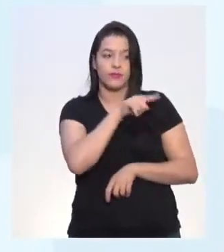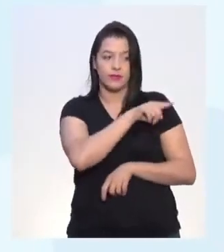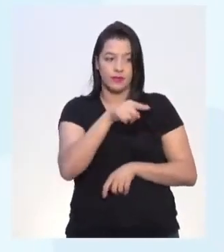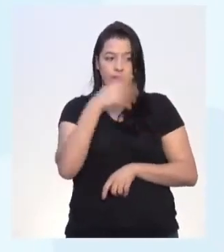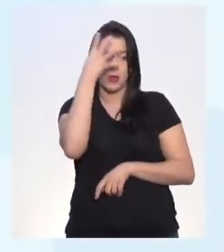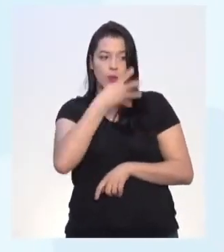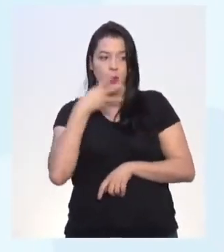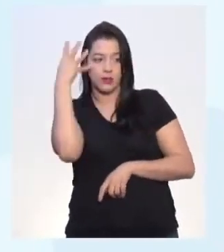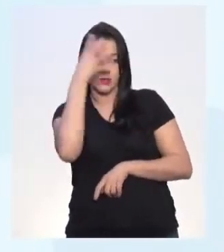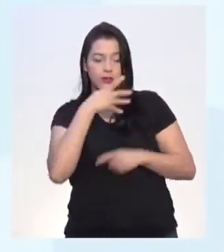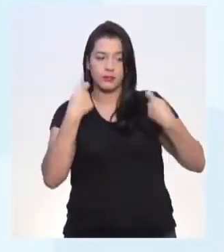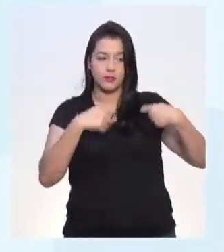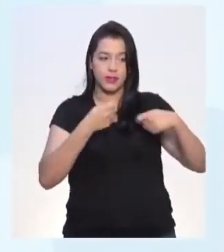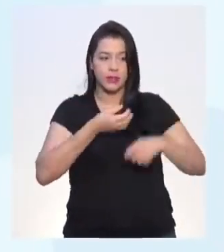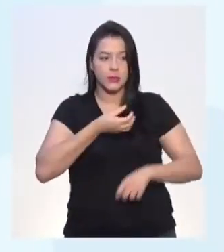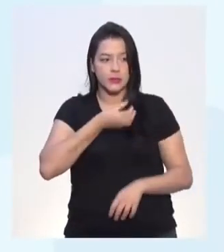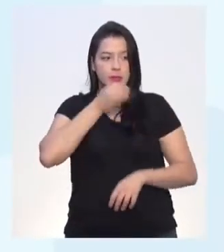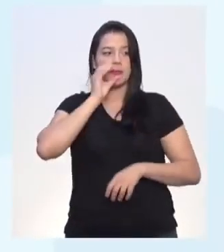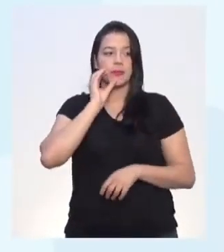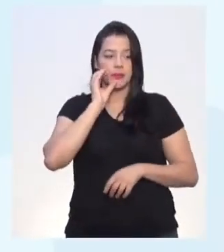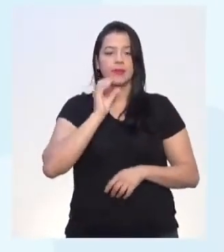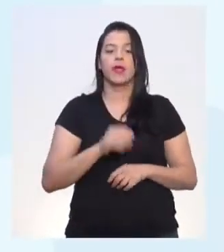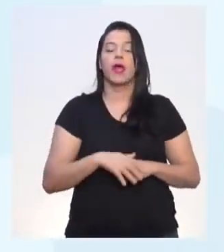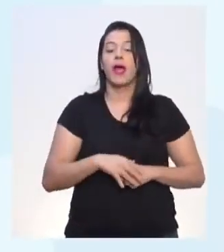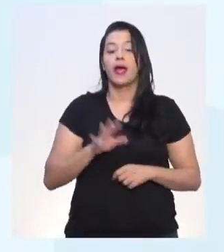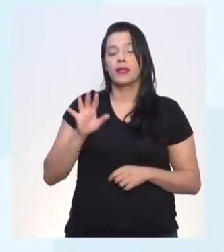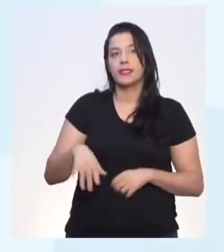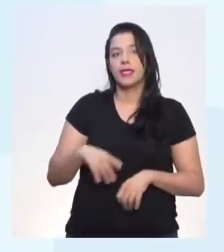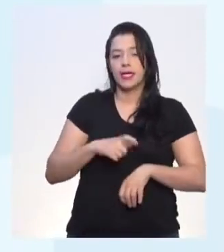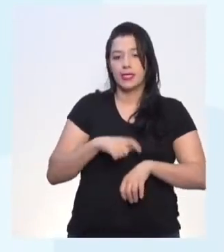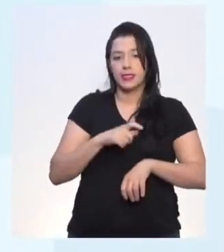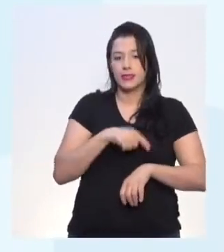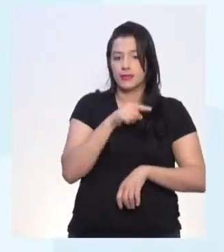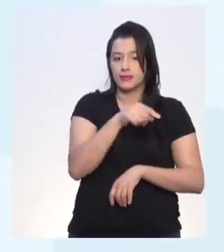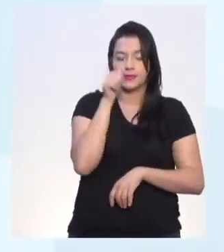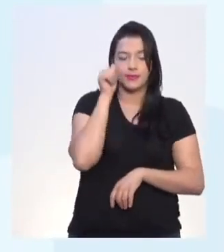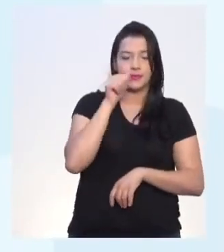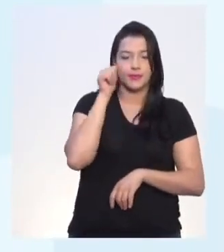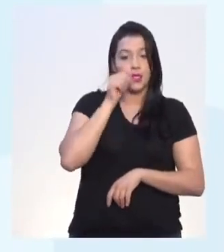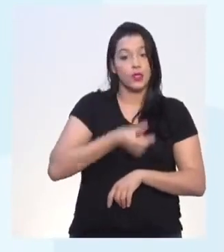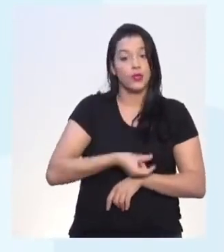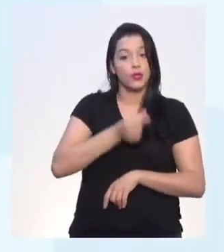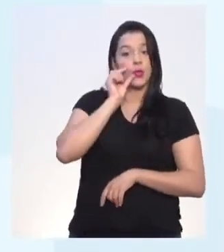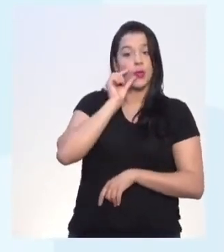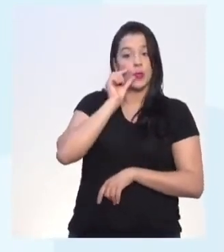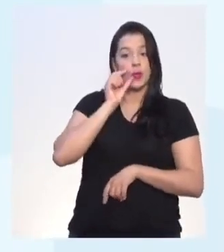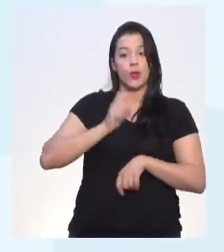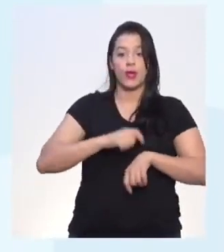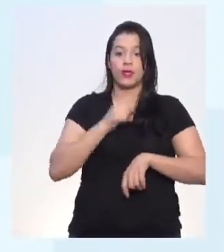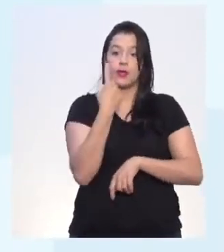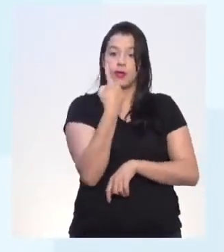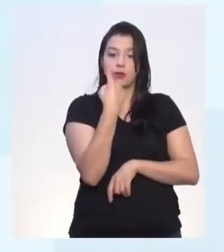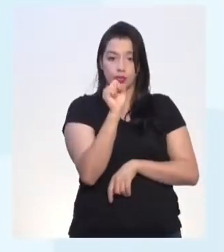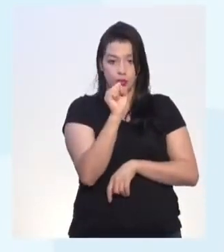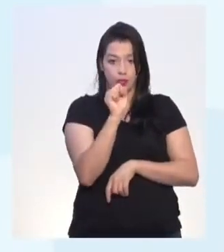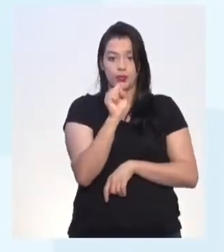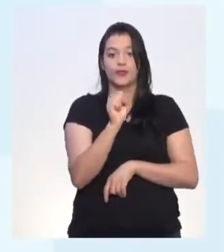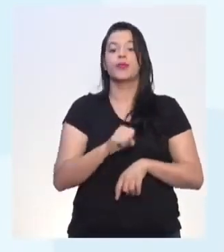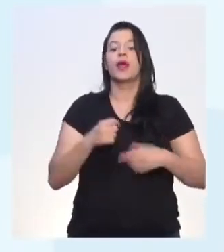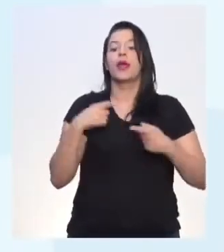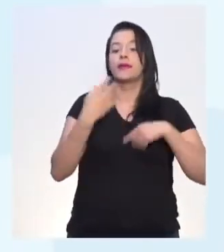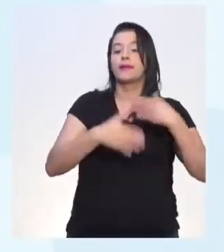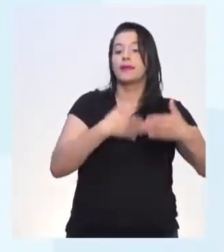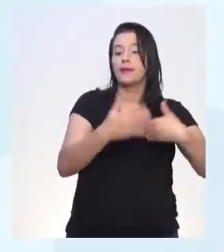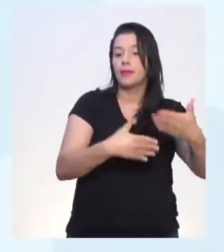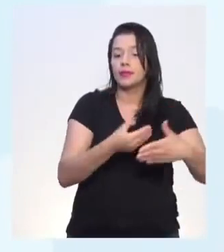Viviane. Considerando-se que Natália tomou a primeira dose às 8 horas da manhã, quais serão os horários em que ela deverá administrar